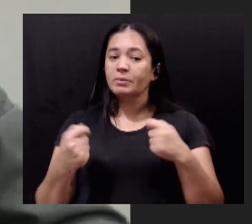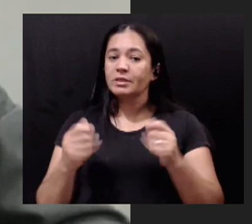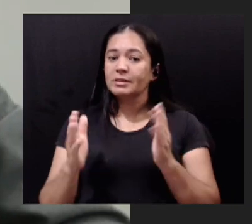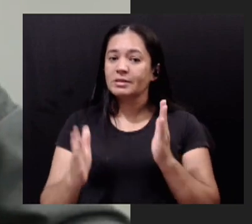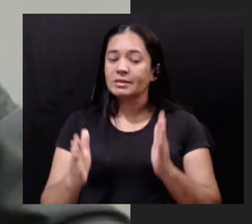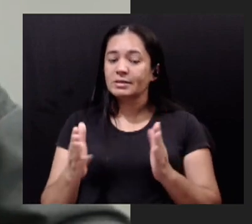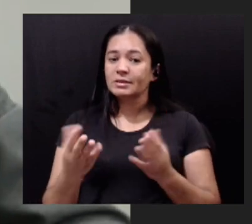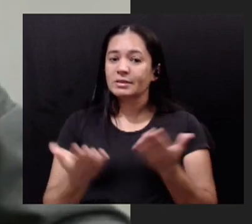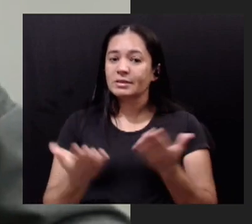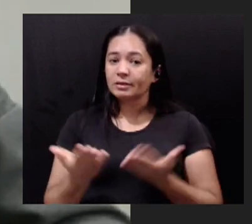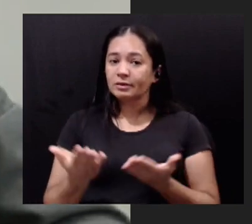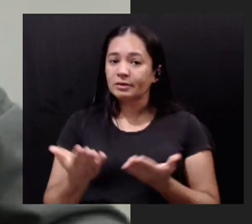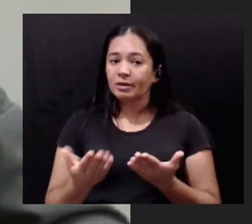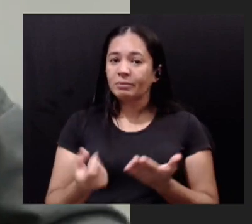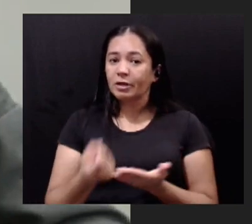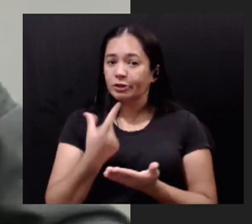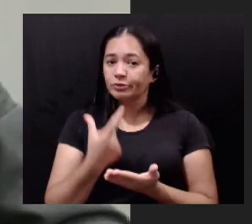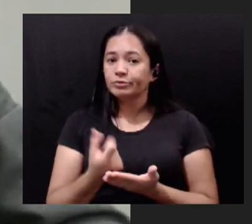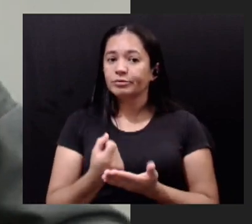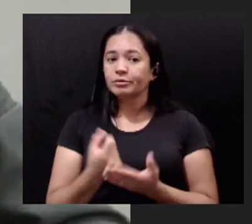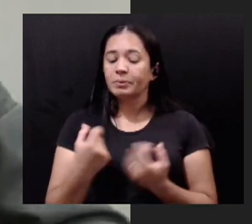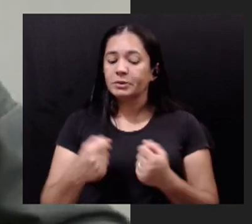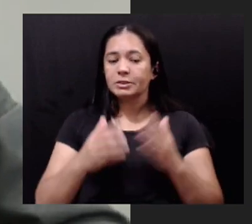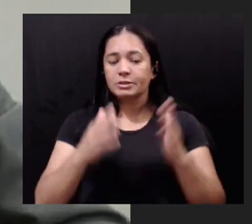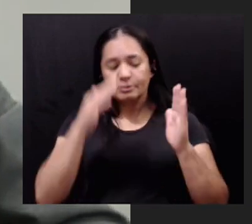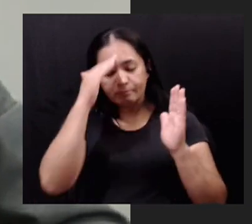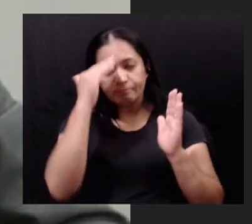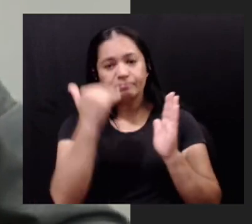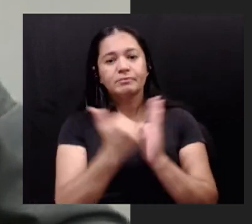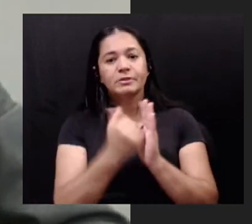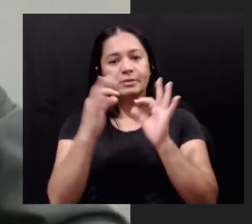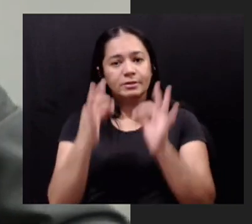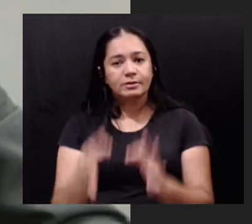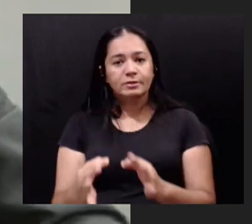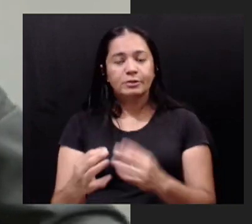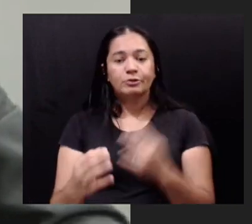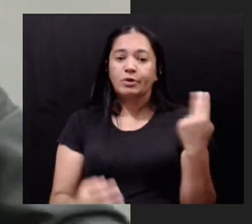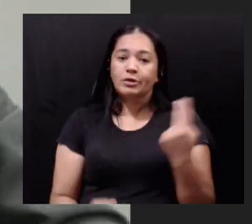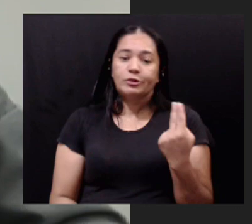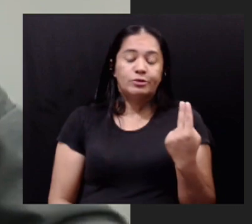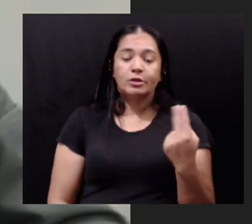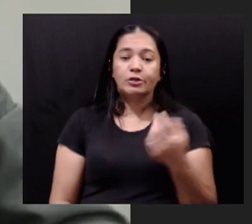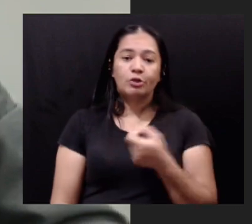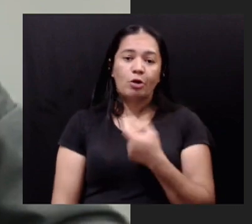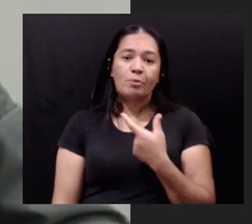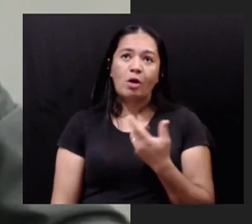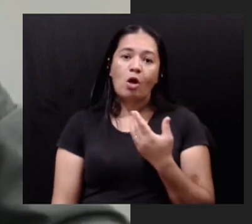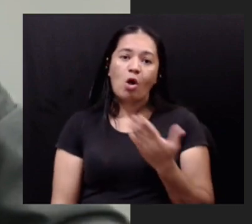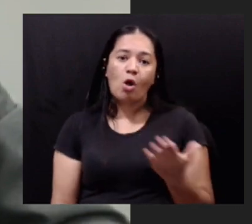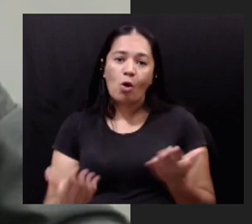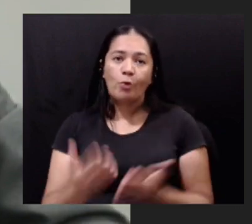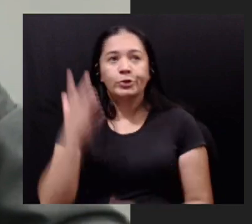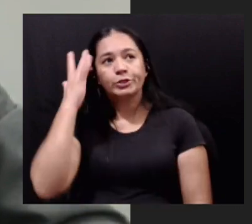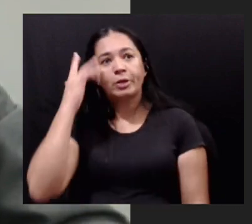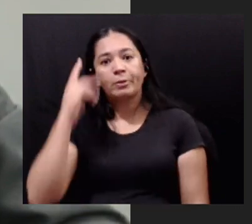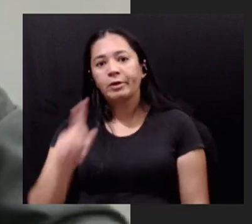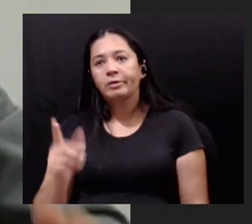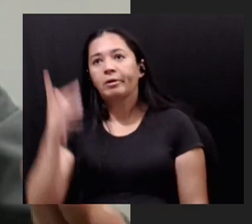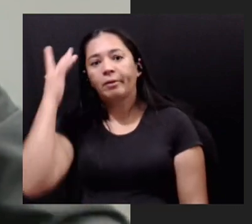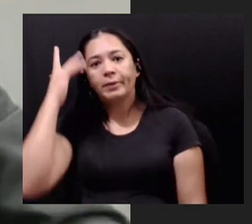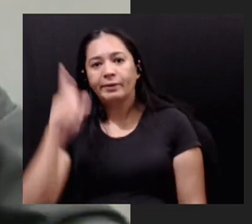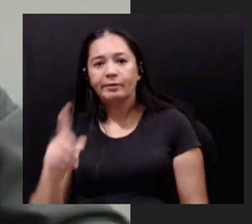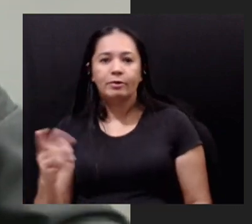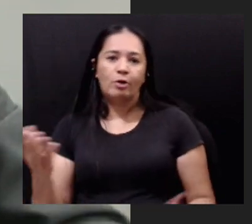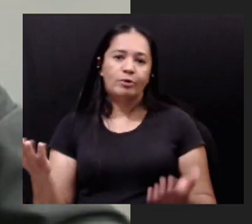prescrição do tratamento, façam de maneira correta. Não adianta tomar o remédio um dia, não tomar o outro. A gente